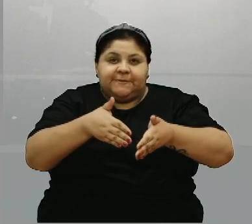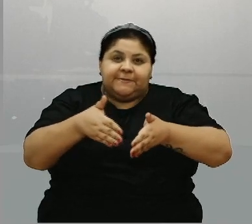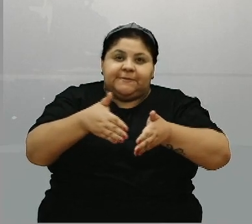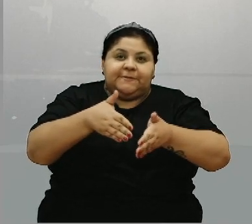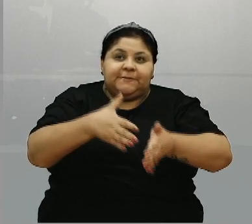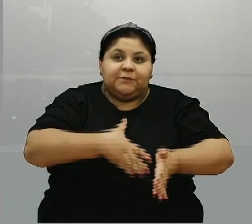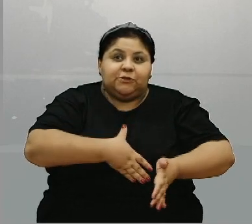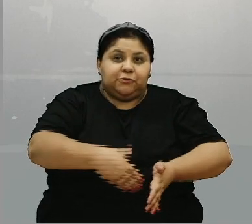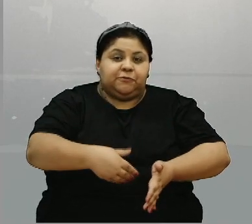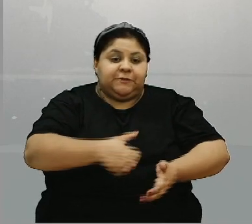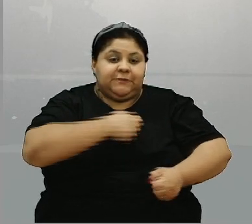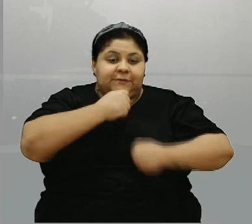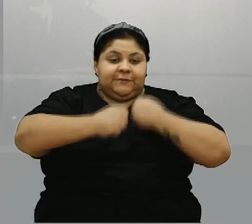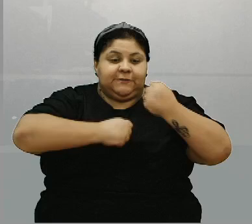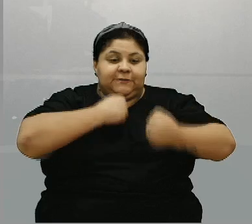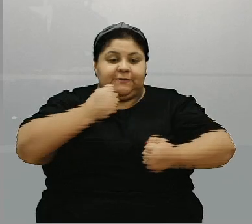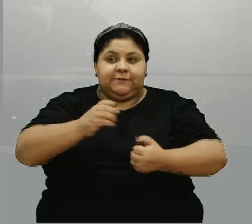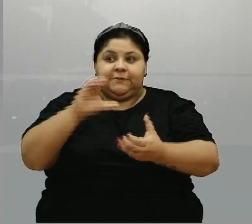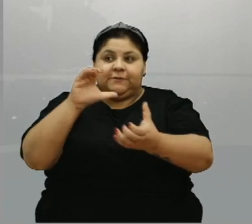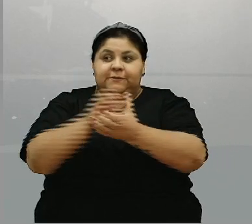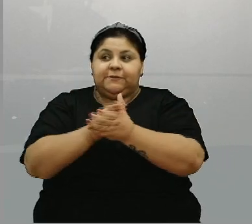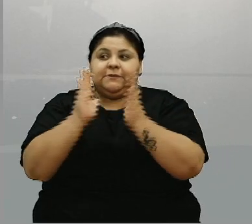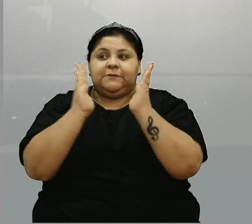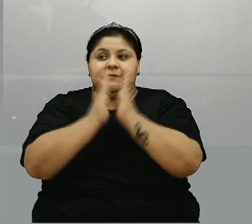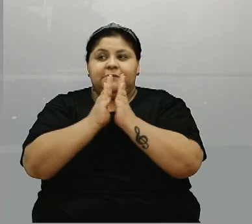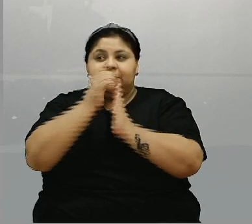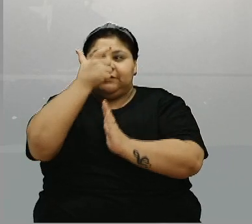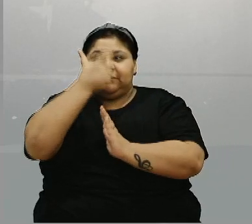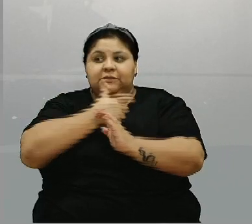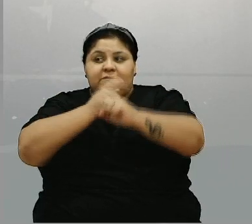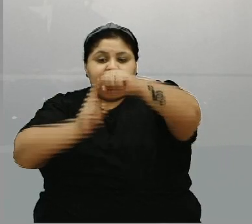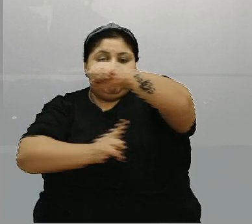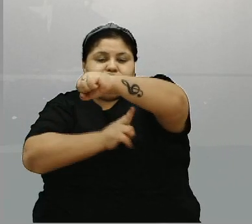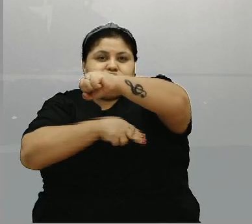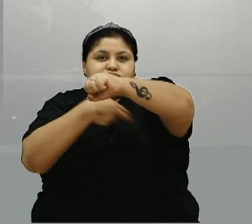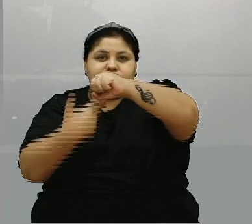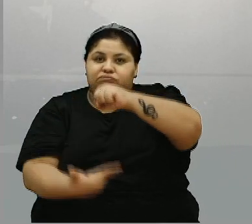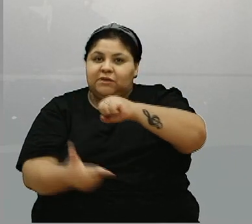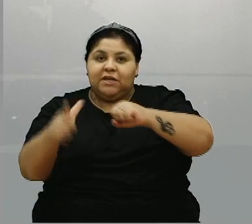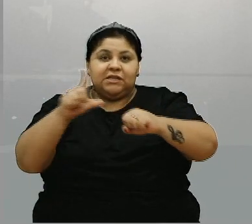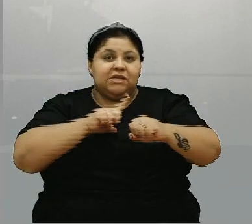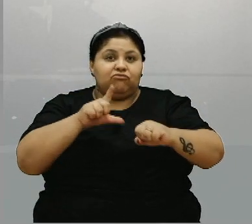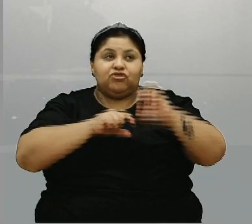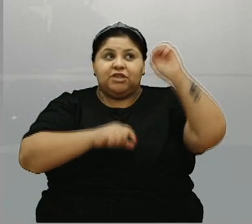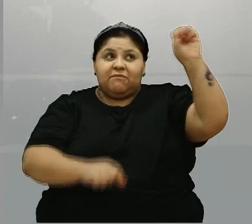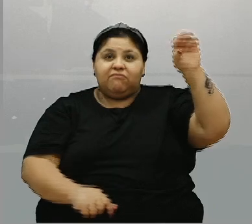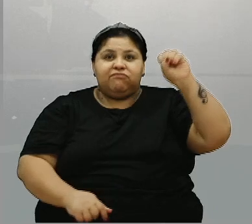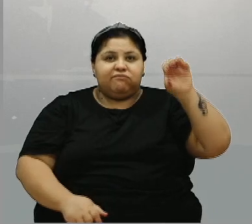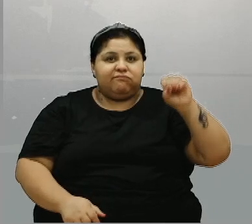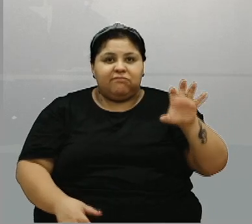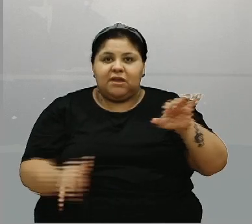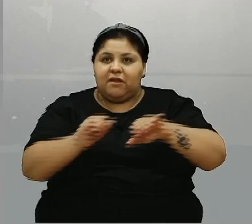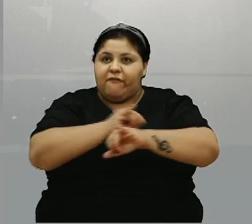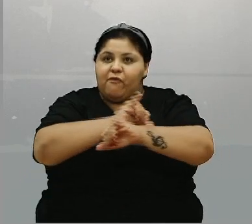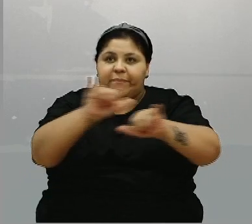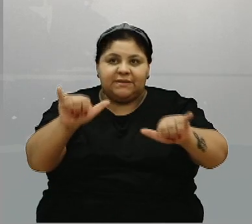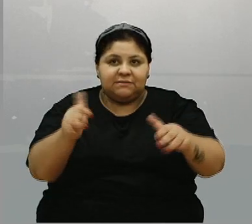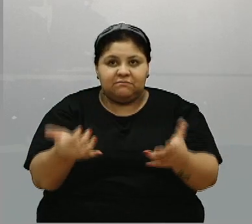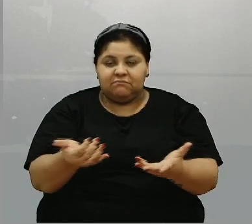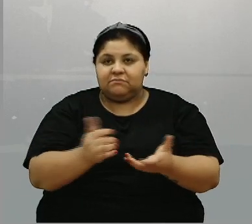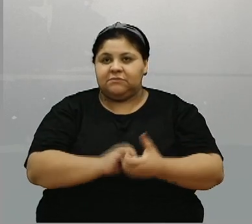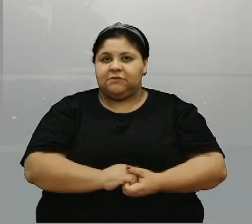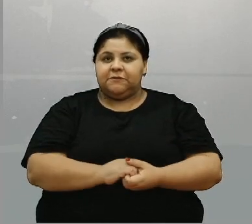mulher rezando, porque achava que a ponte ia cair. Não tinha sinalização, não tinha aviso.